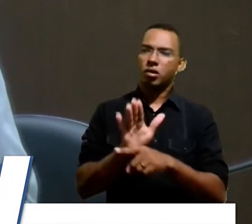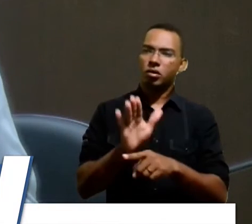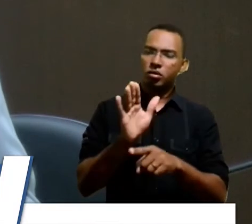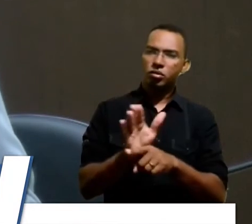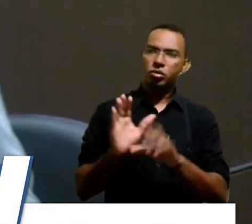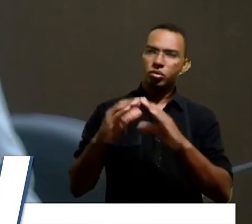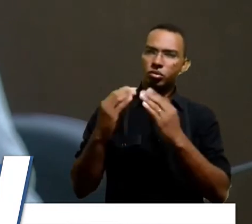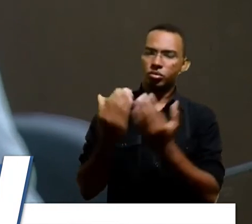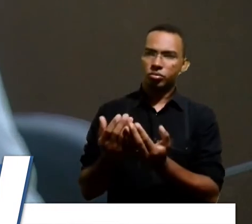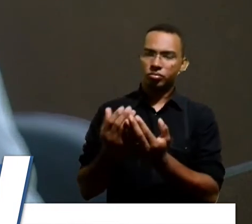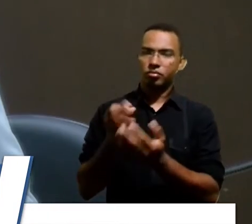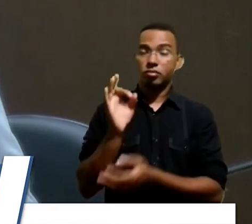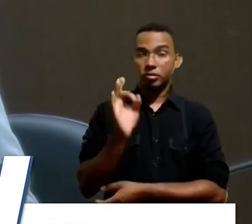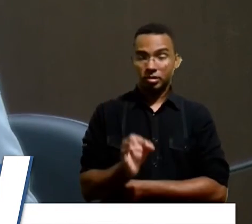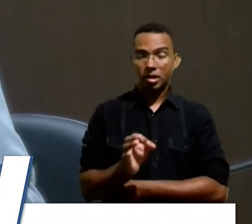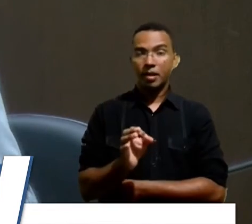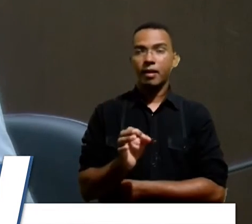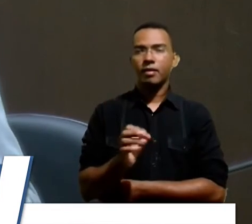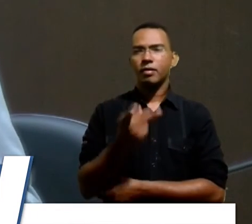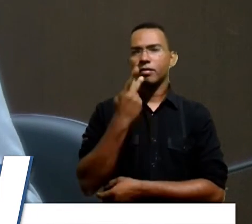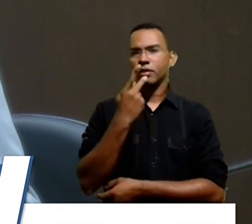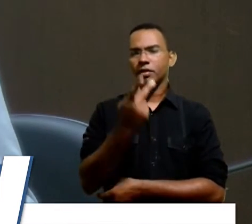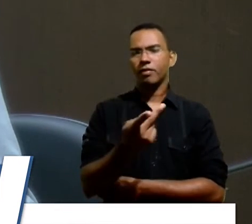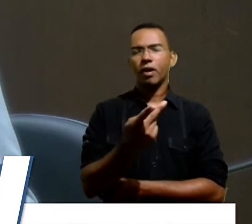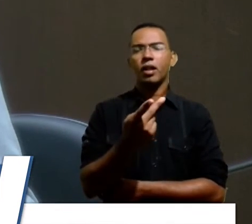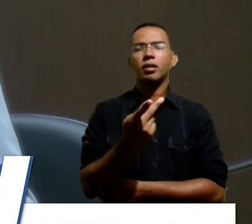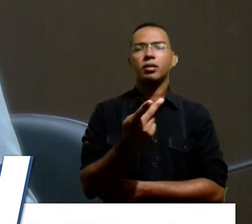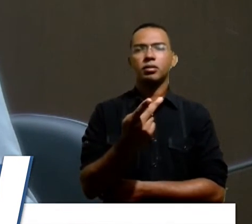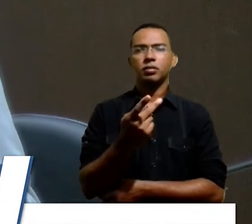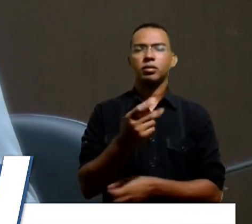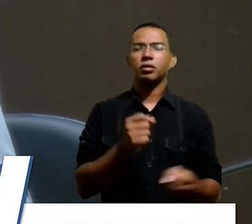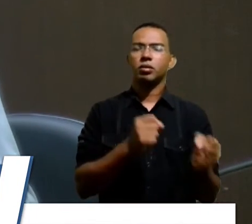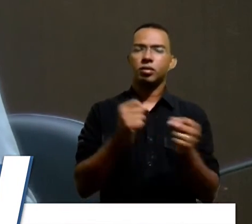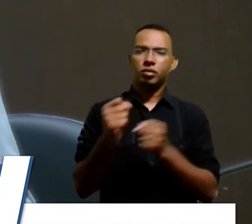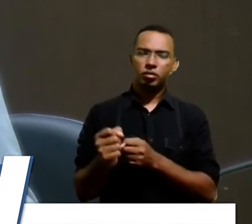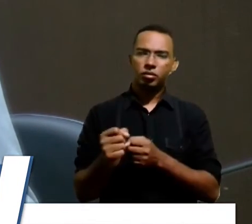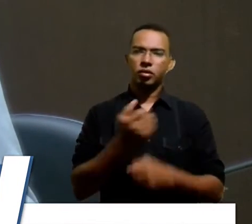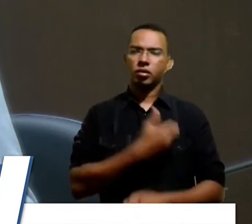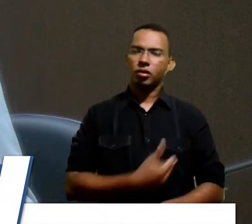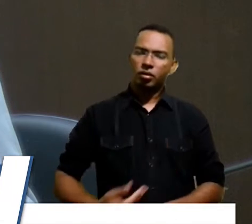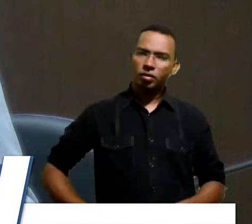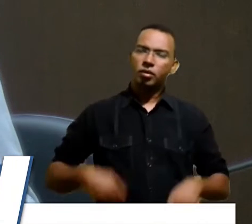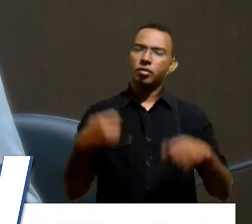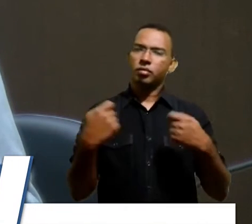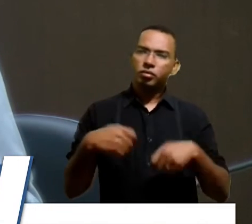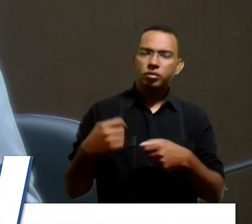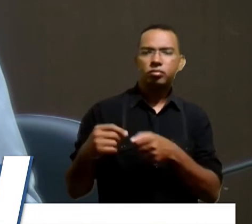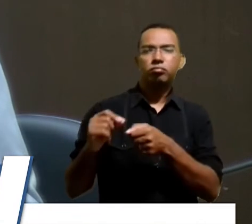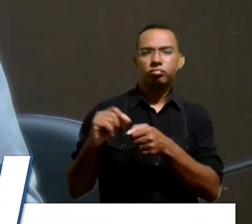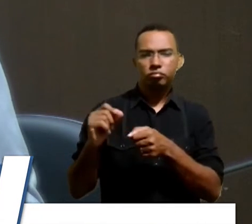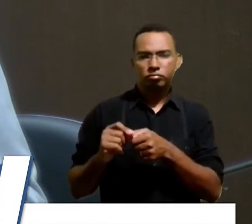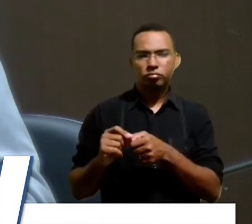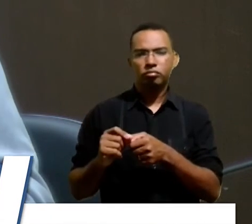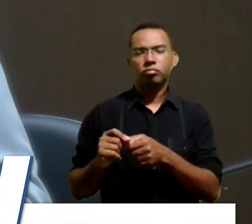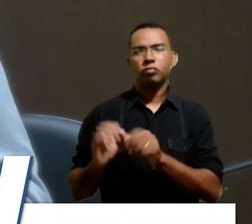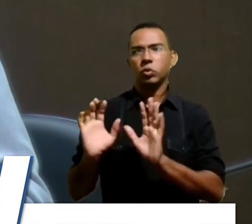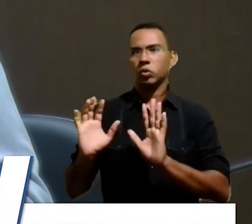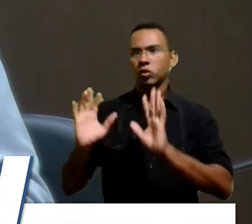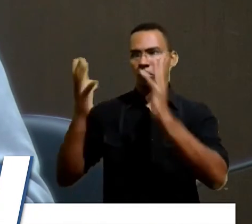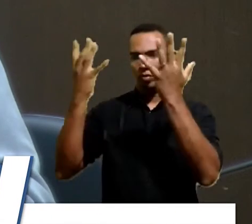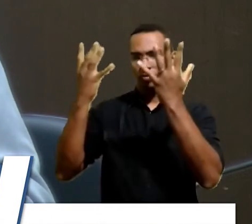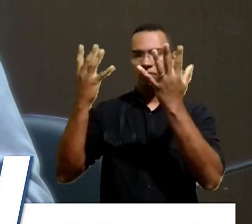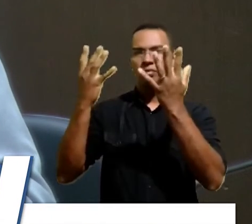entidade. E quando você fala que o poder público deveria fazer esses eventos,